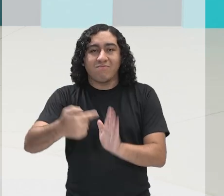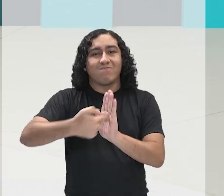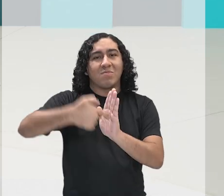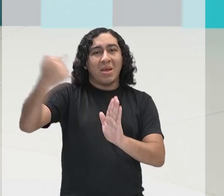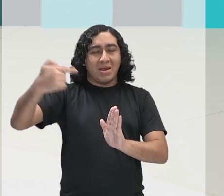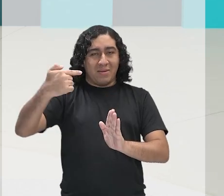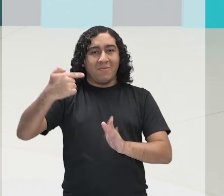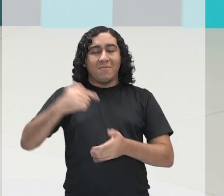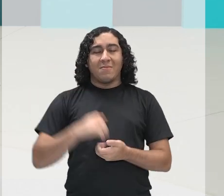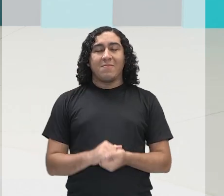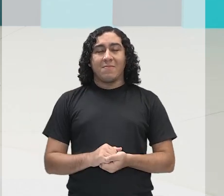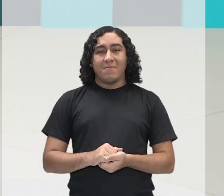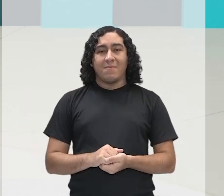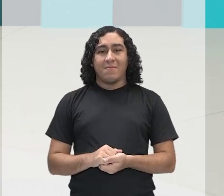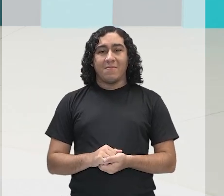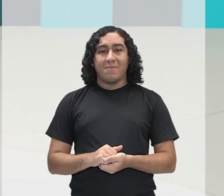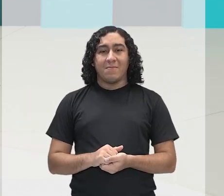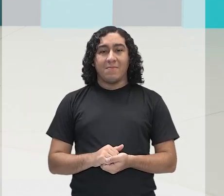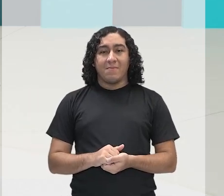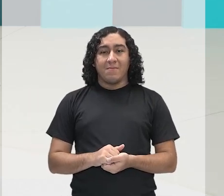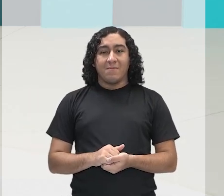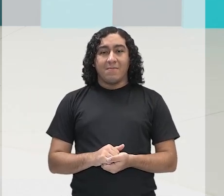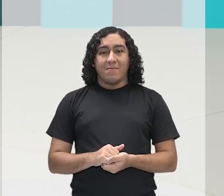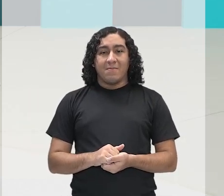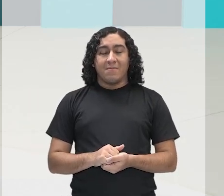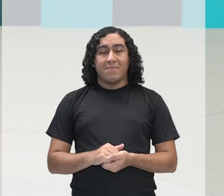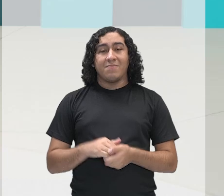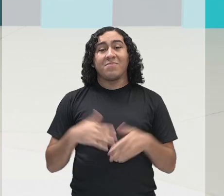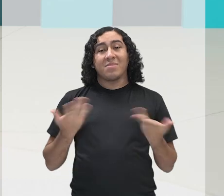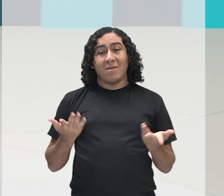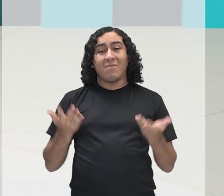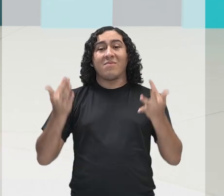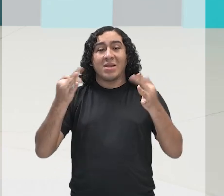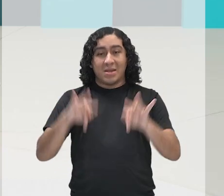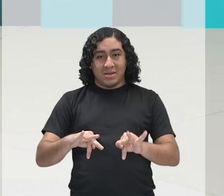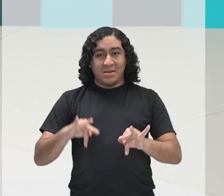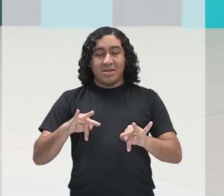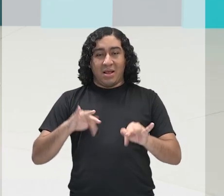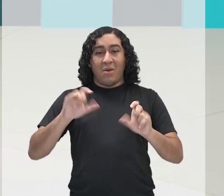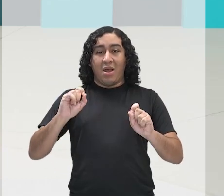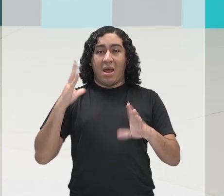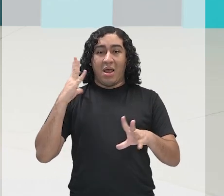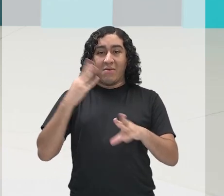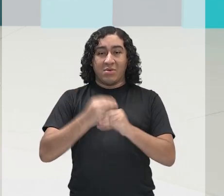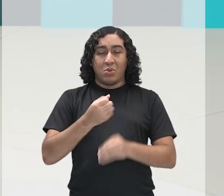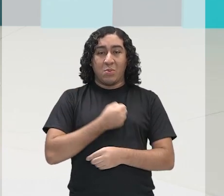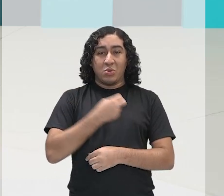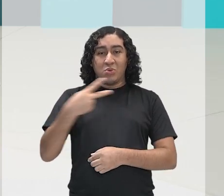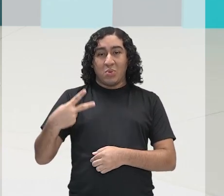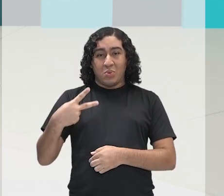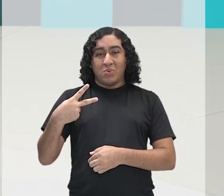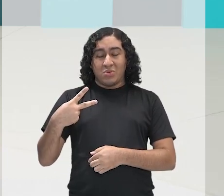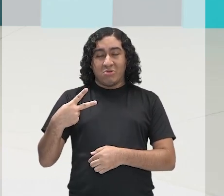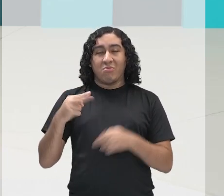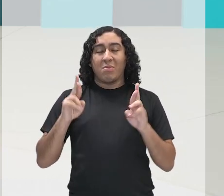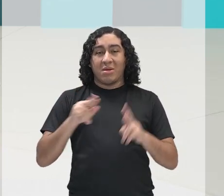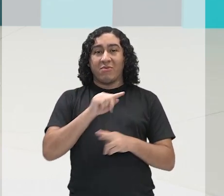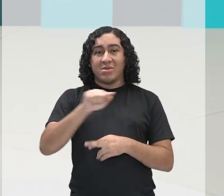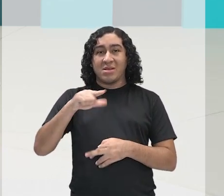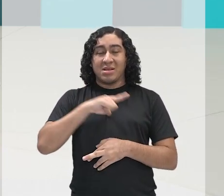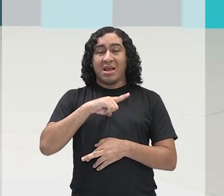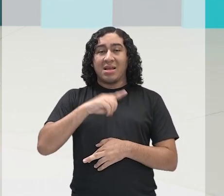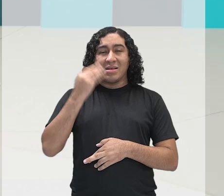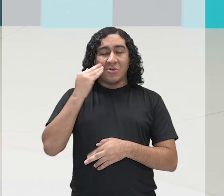de controle espalhados ao longo do percurso. E aqui a gente encerra a nossa revisão. Agradeço a atenção de todos.